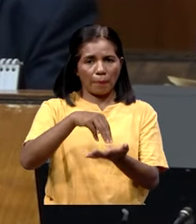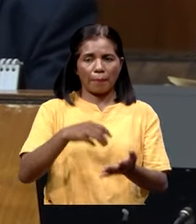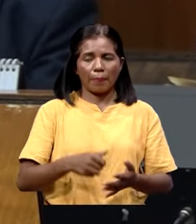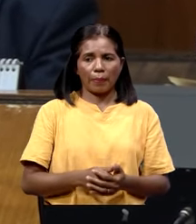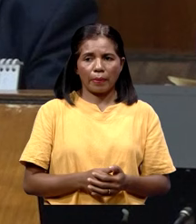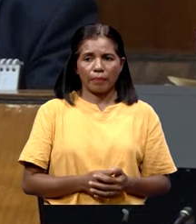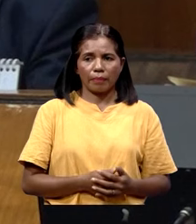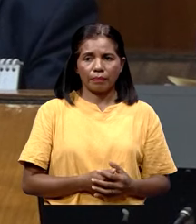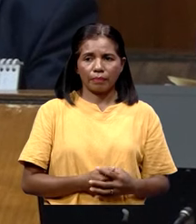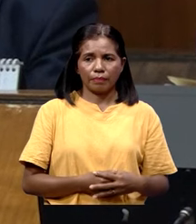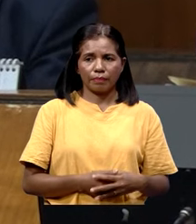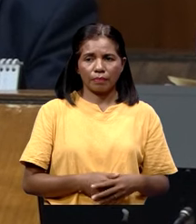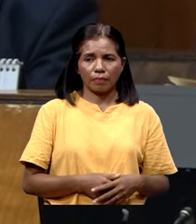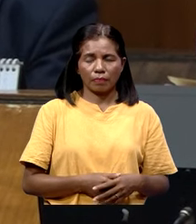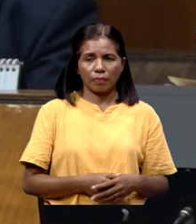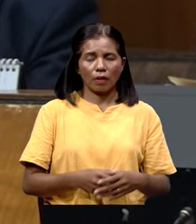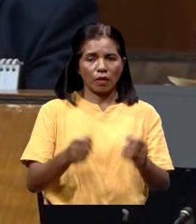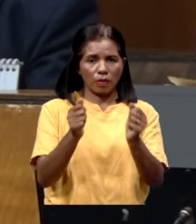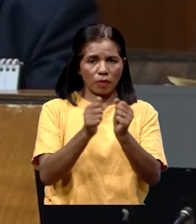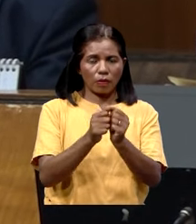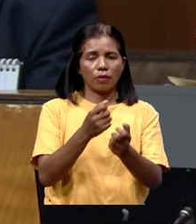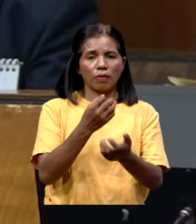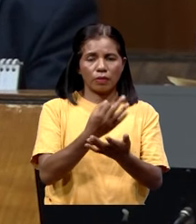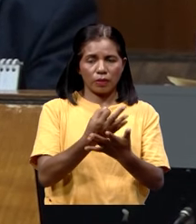295.139.000 dólares. O Zaica,